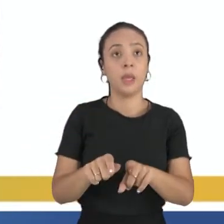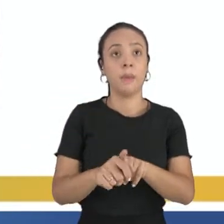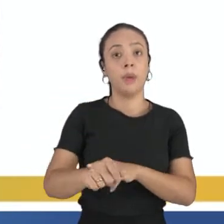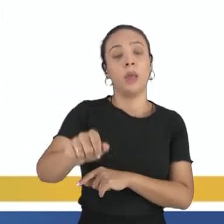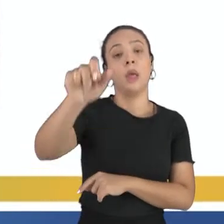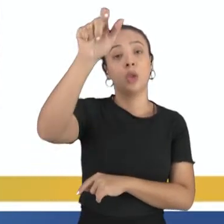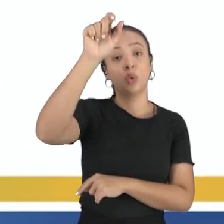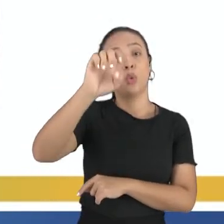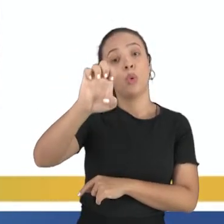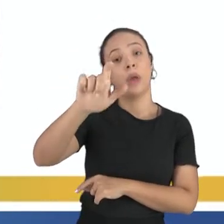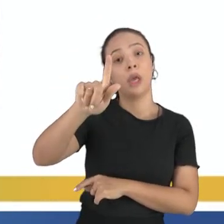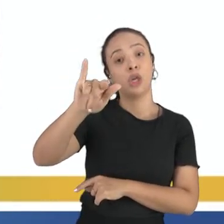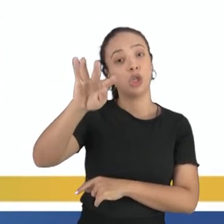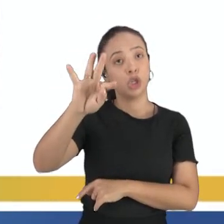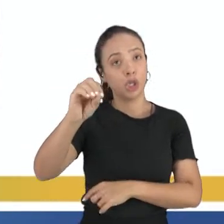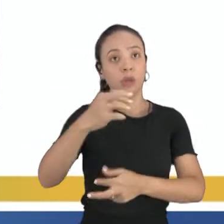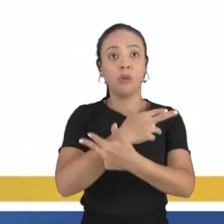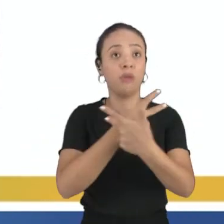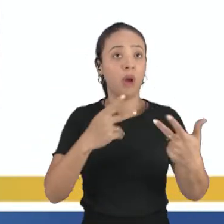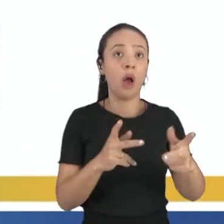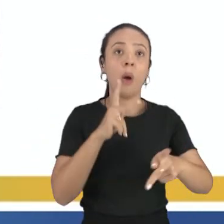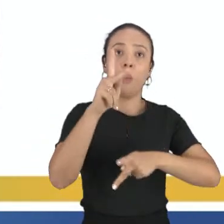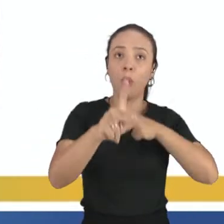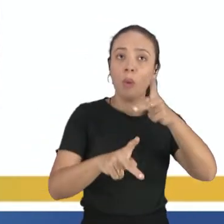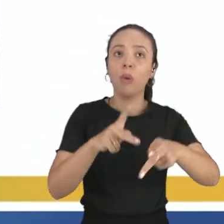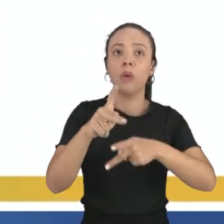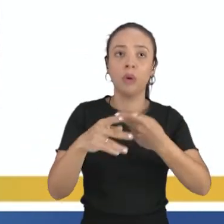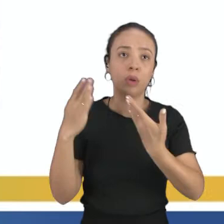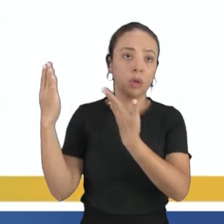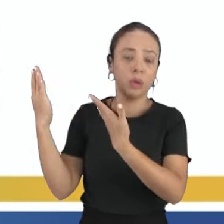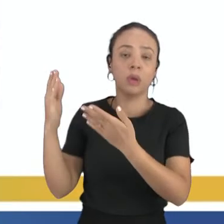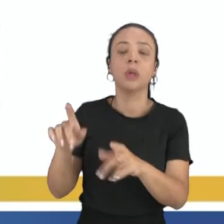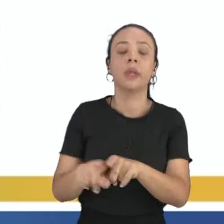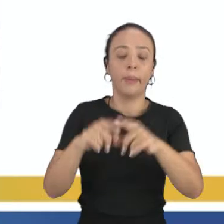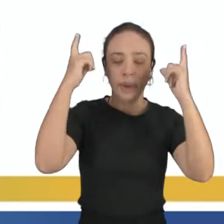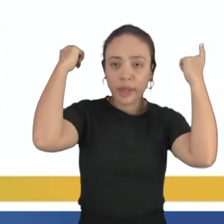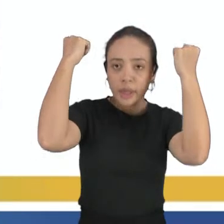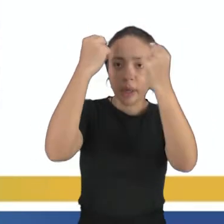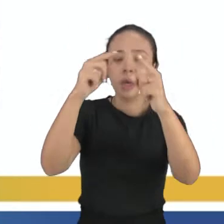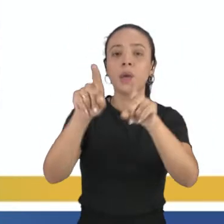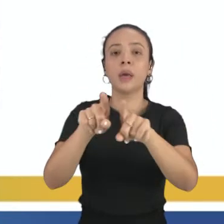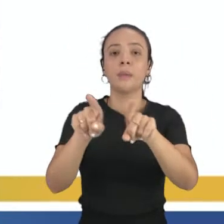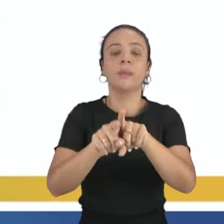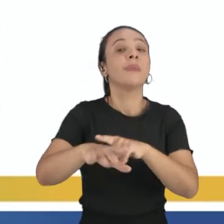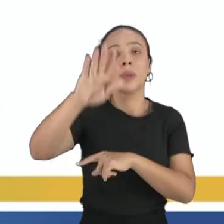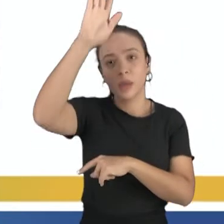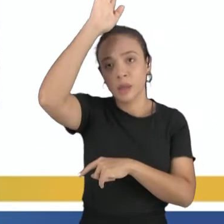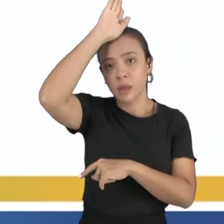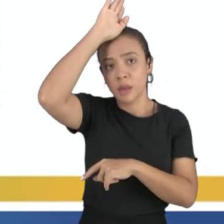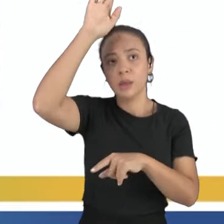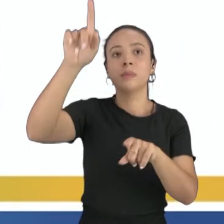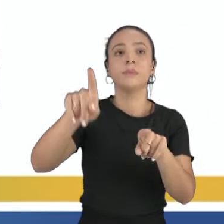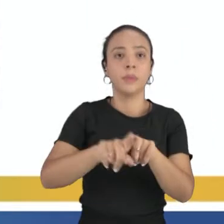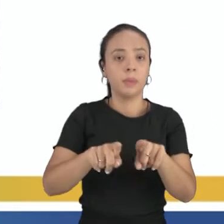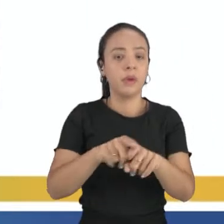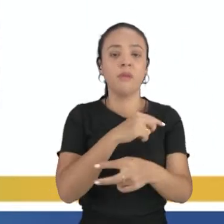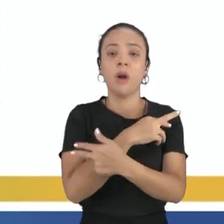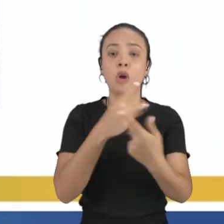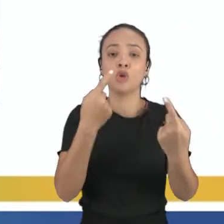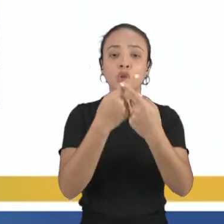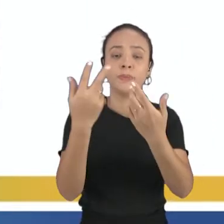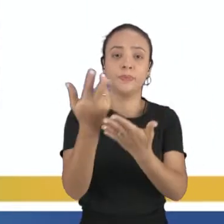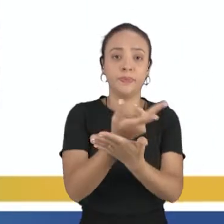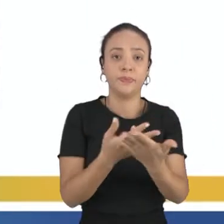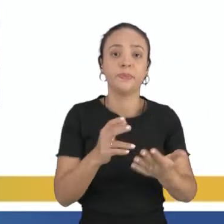povos celtas, da Pérsia, da Grécia e Roma, além da arte paleocristã. A